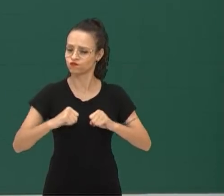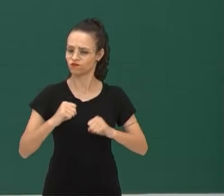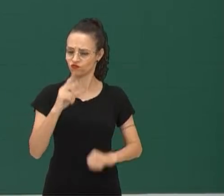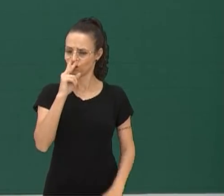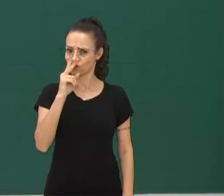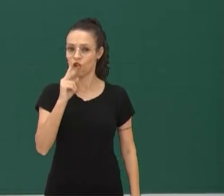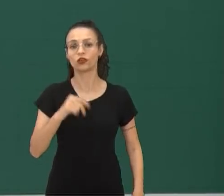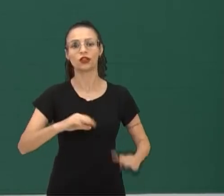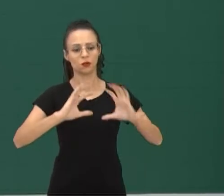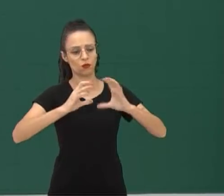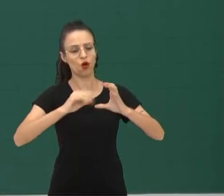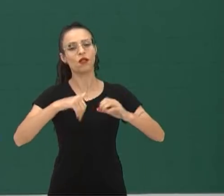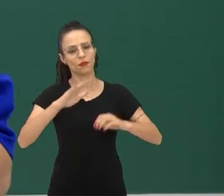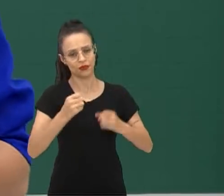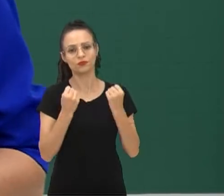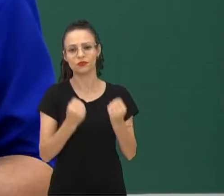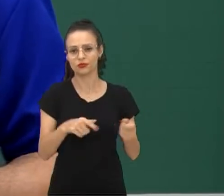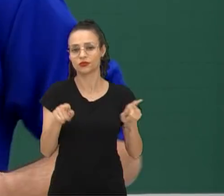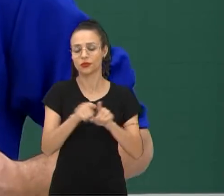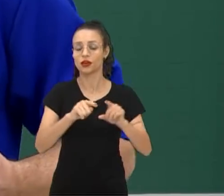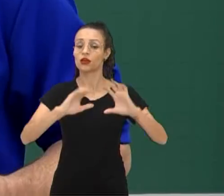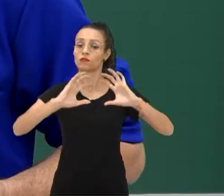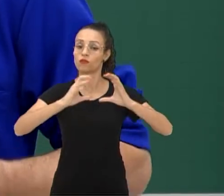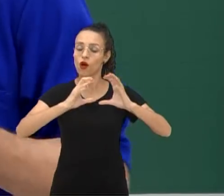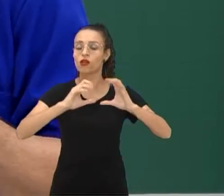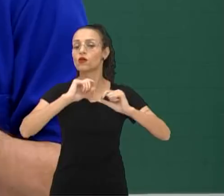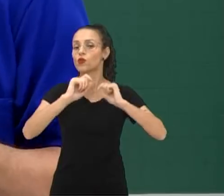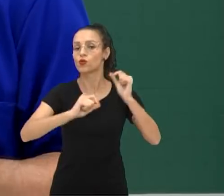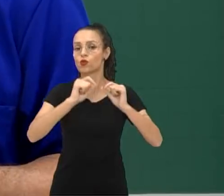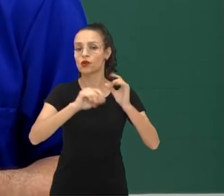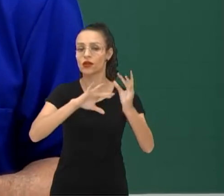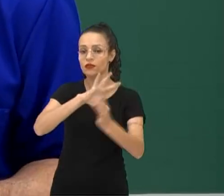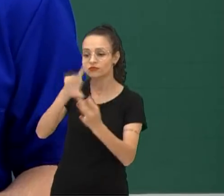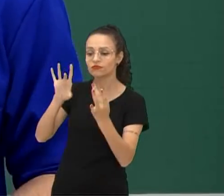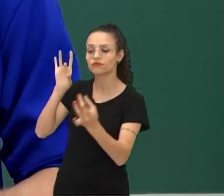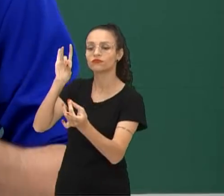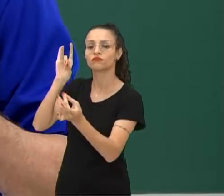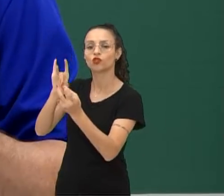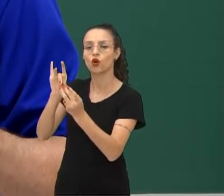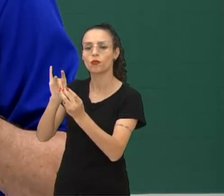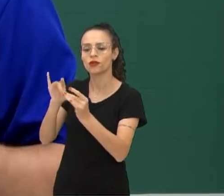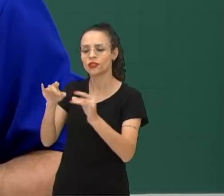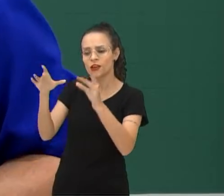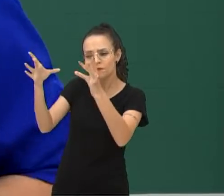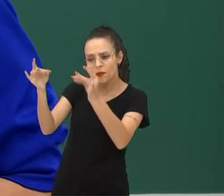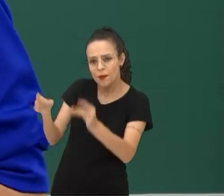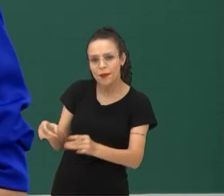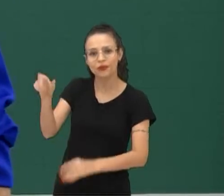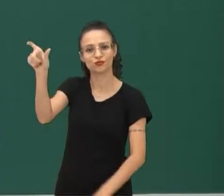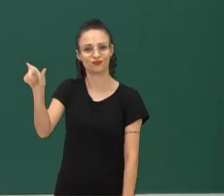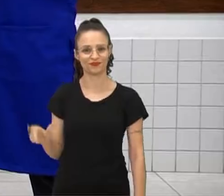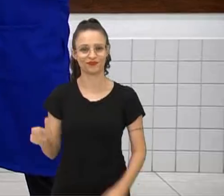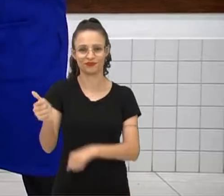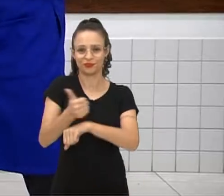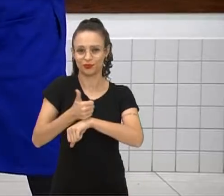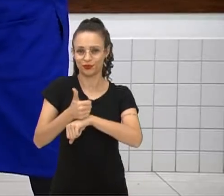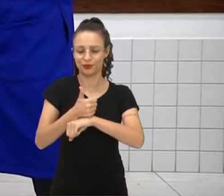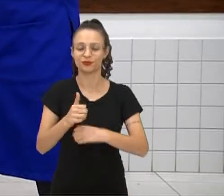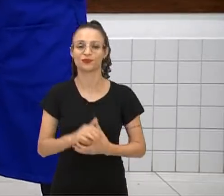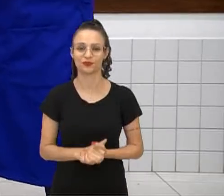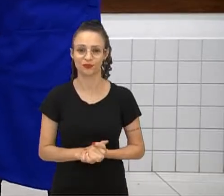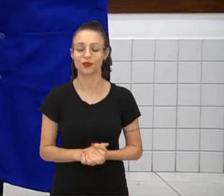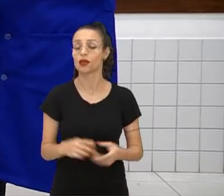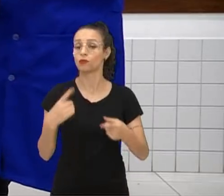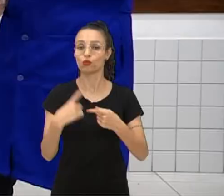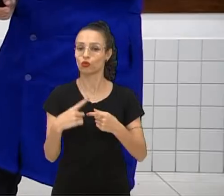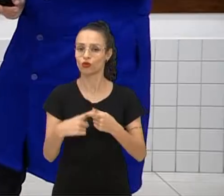vai ter um pouco mais de peso também. A bola, ela é praticamente personalizada ao jogador. Isso mesmo. Por que